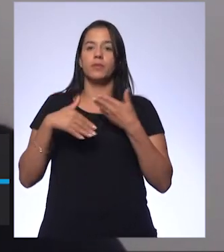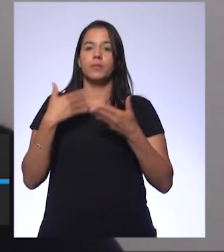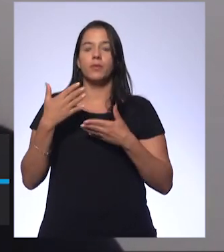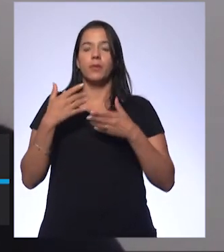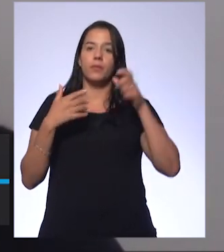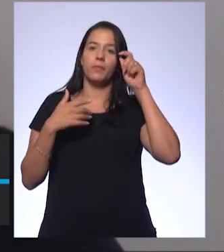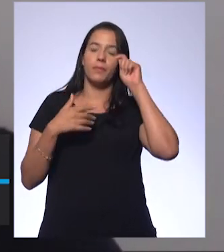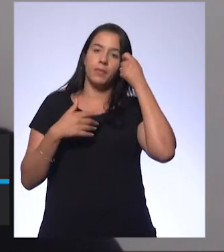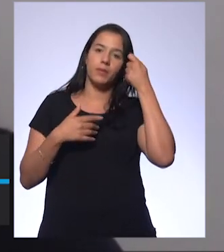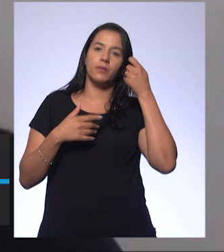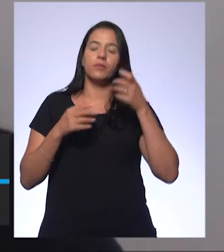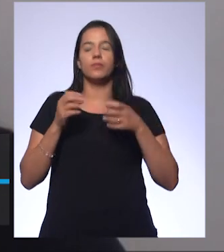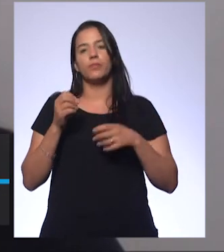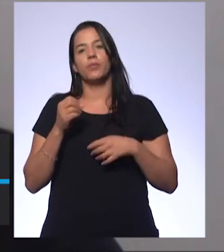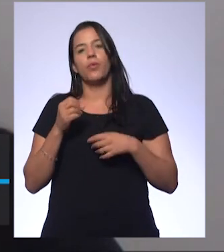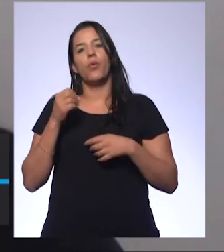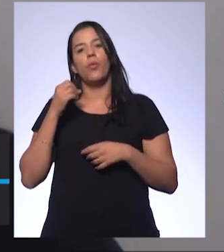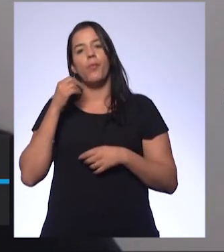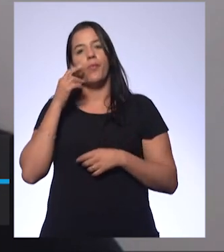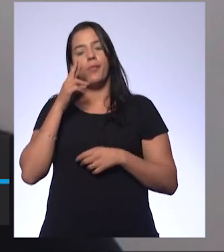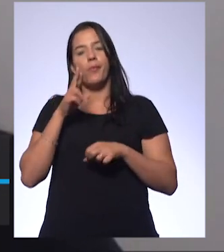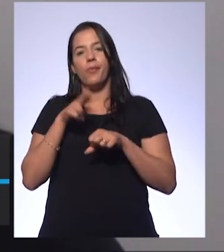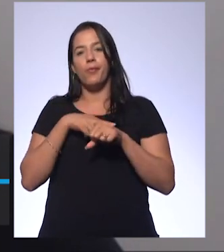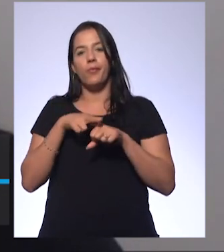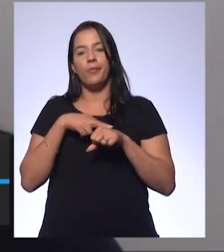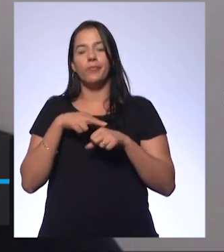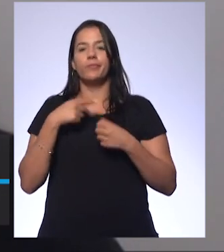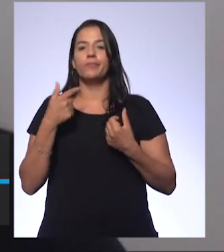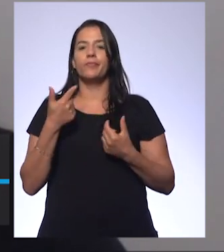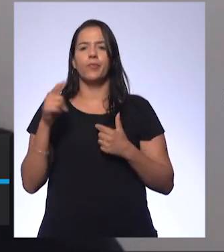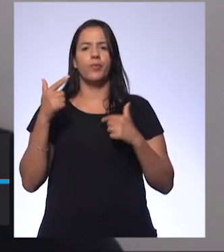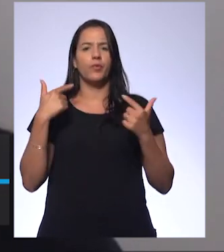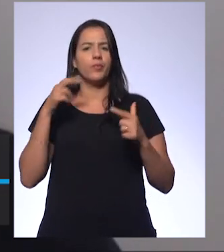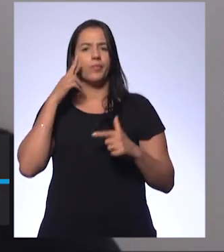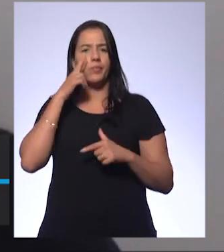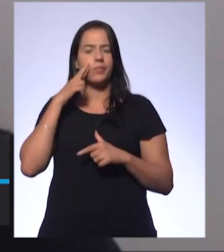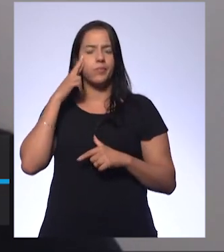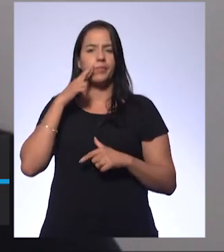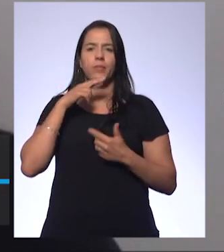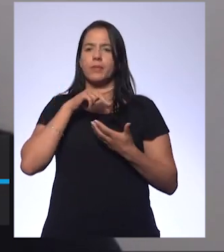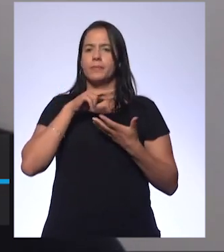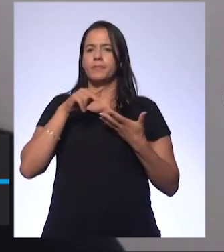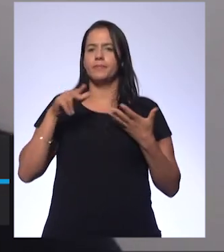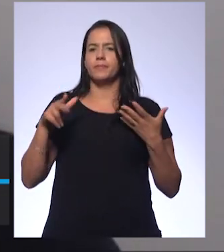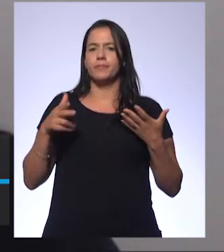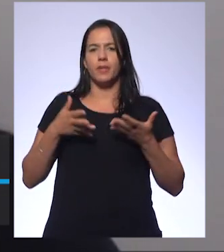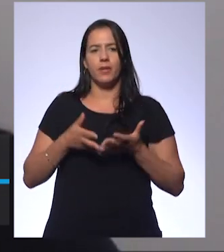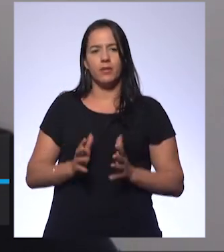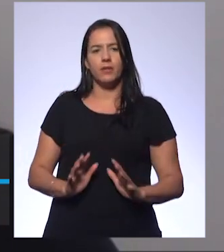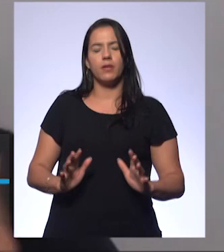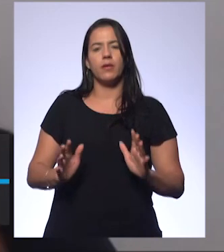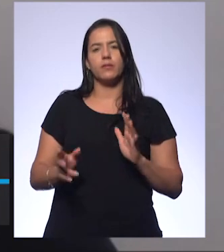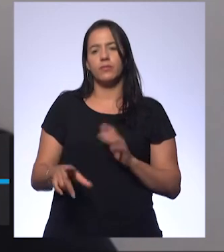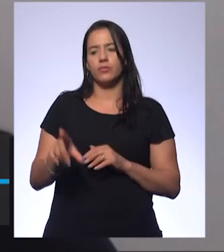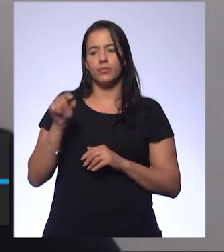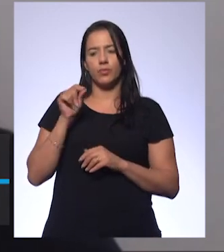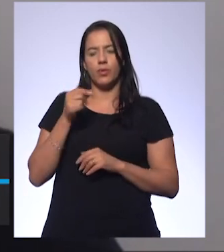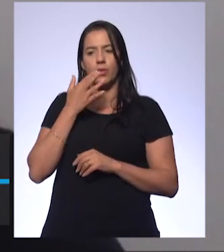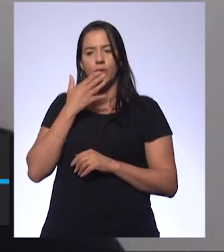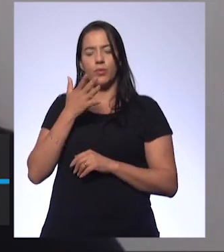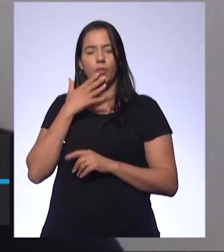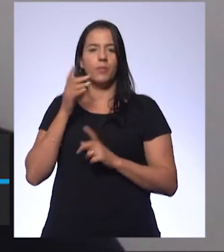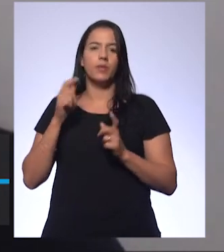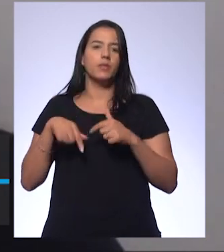preto, um cabelo ruivo, um cabelo rosa, enfim. Né? Então, as pessoas nascem com essas cores, mas elas podem